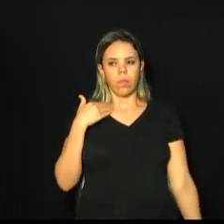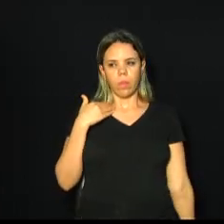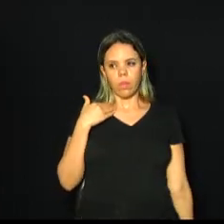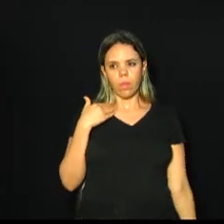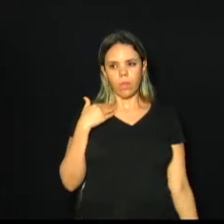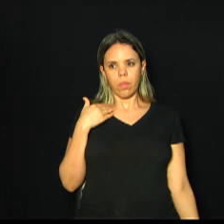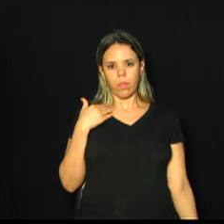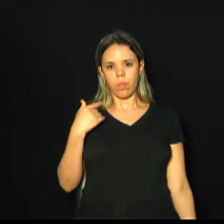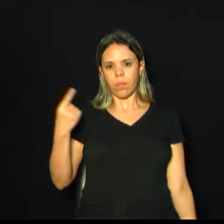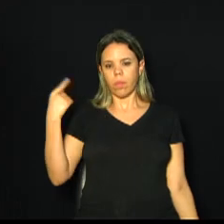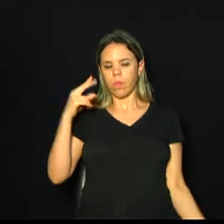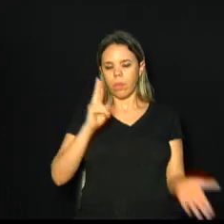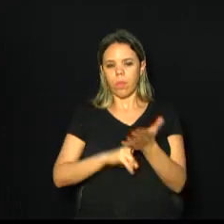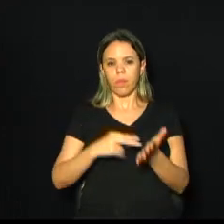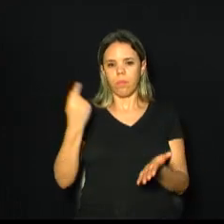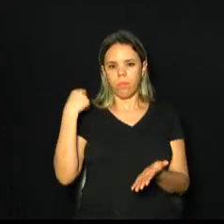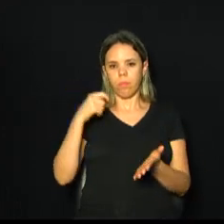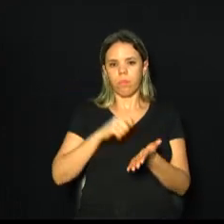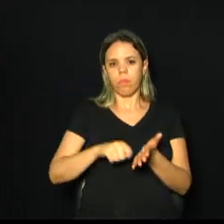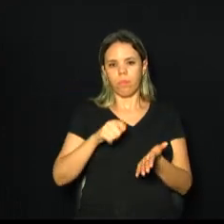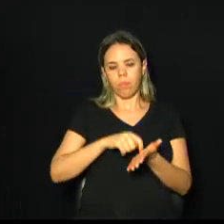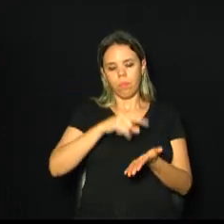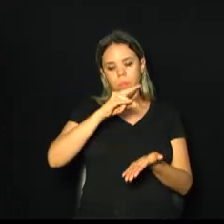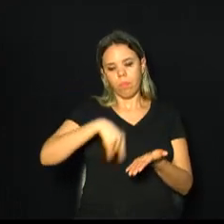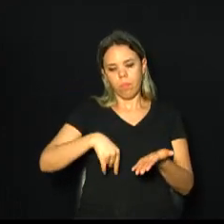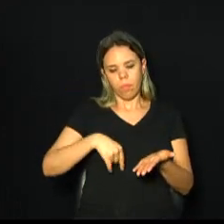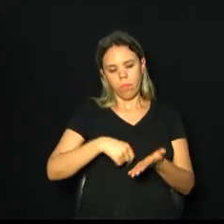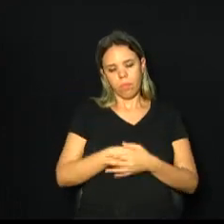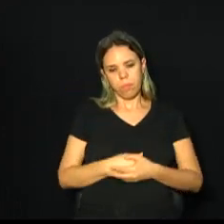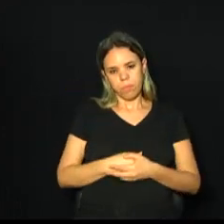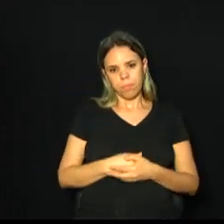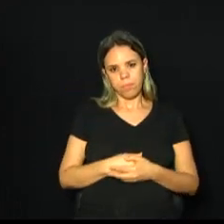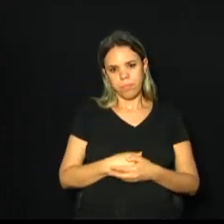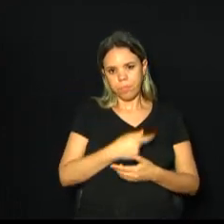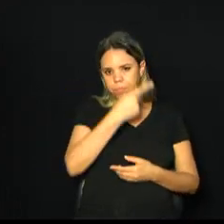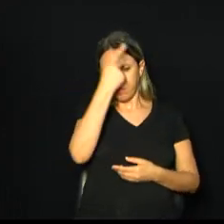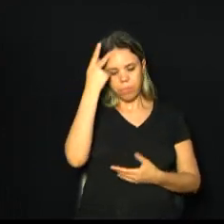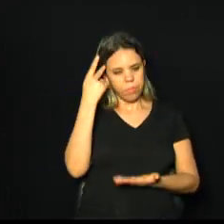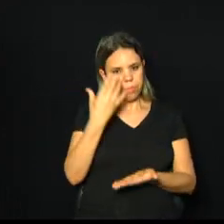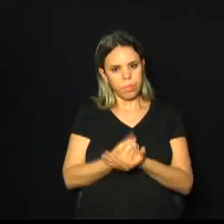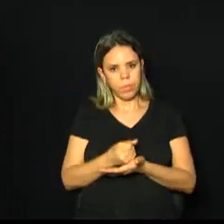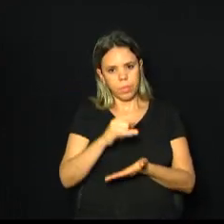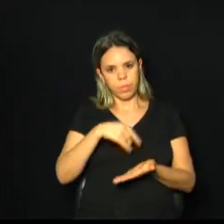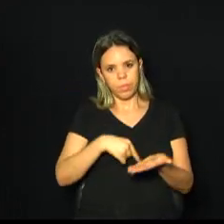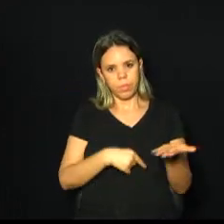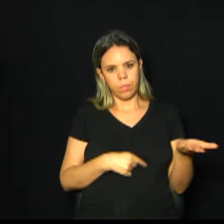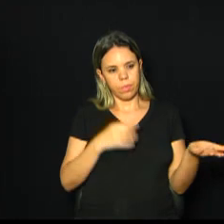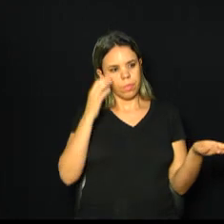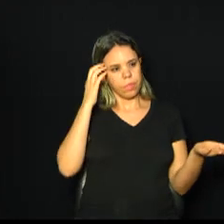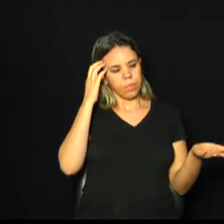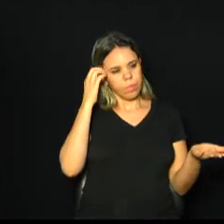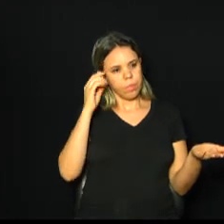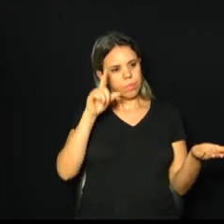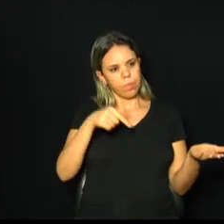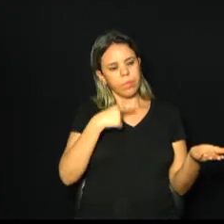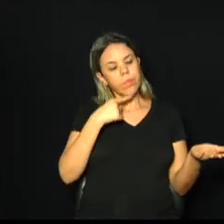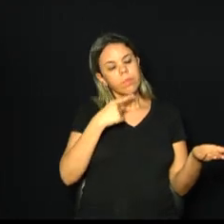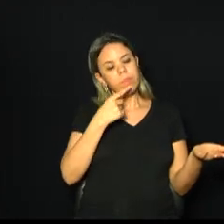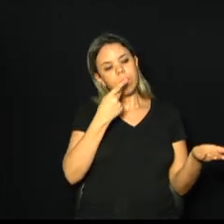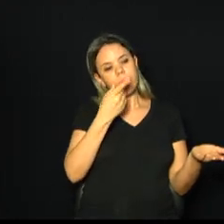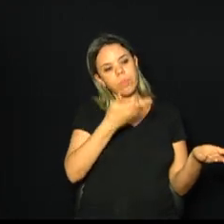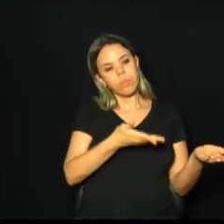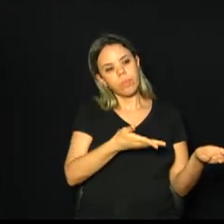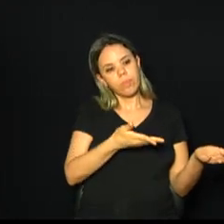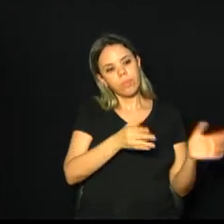que era uma carta muito bem escrita, um documento muito bem escrito, e a pessoa recebeu esse documento, e depois ele questionou, ele falou, olha,